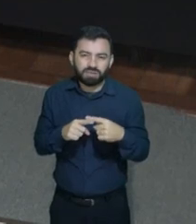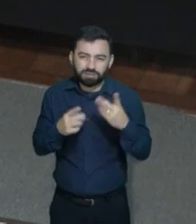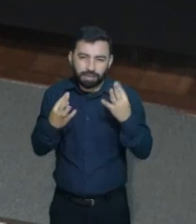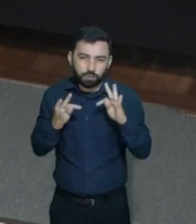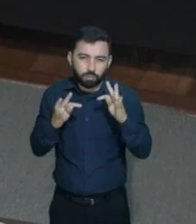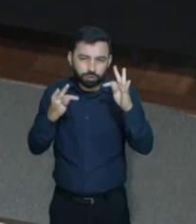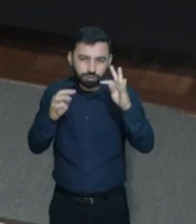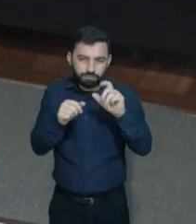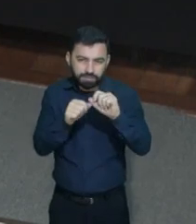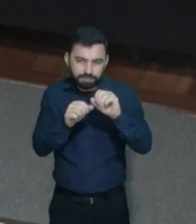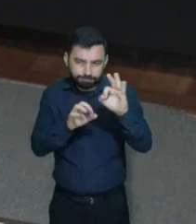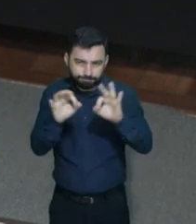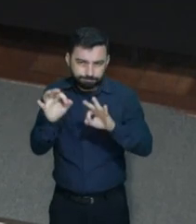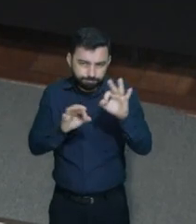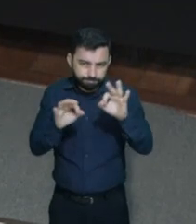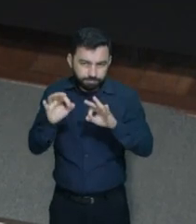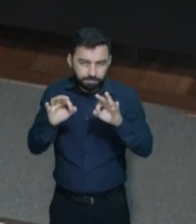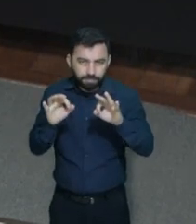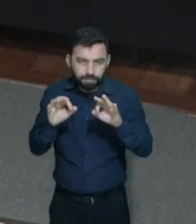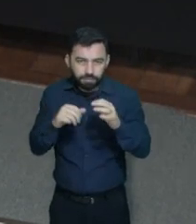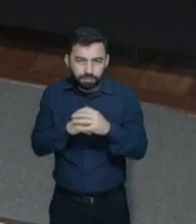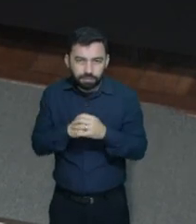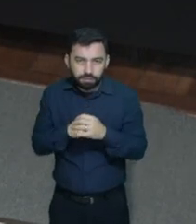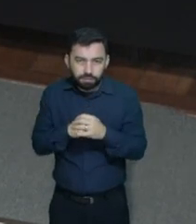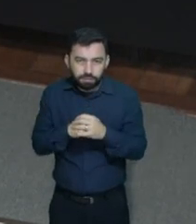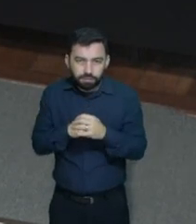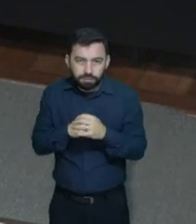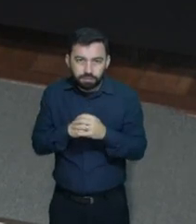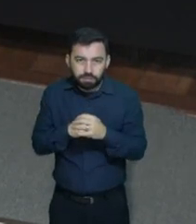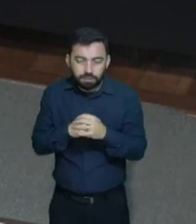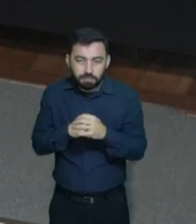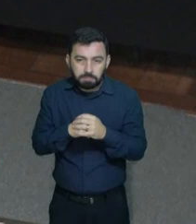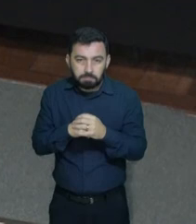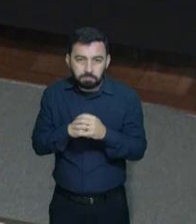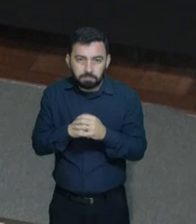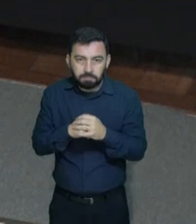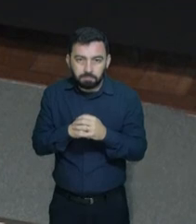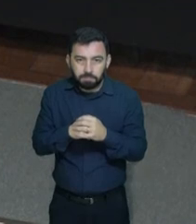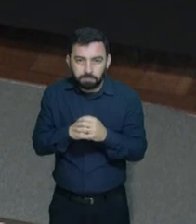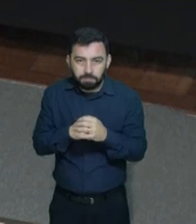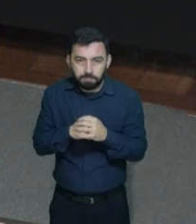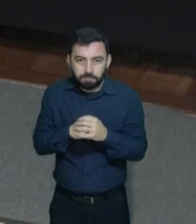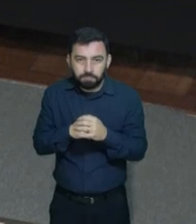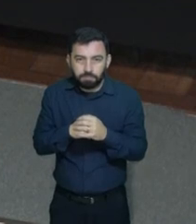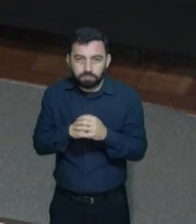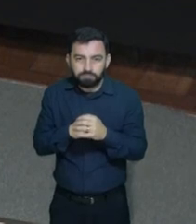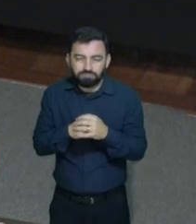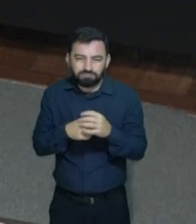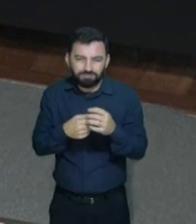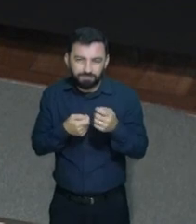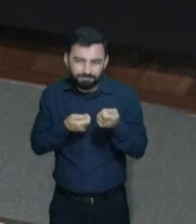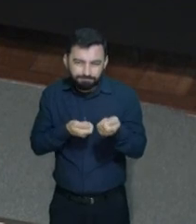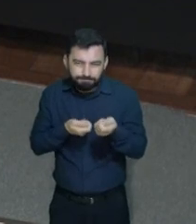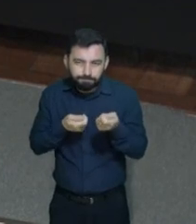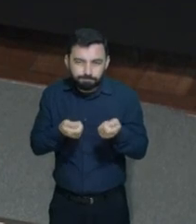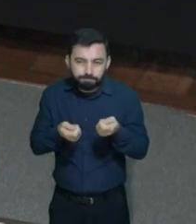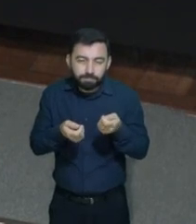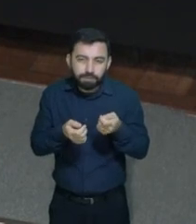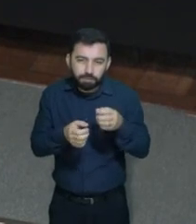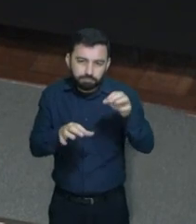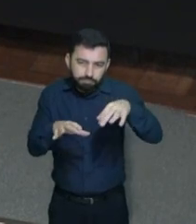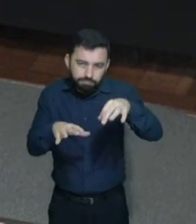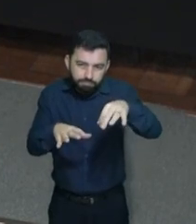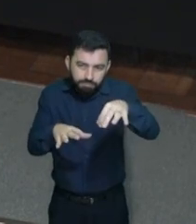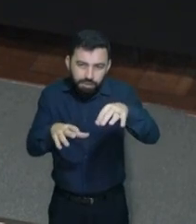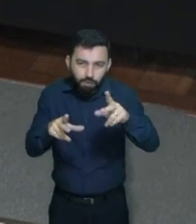essas tecnologias de fazer, que a gente fala seeding, né, em inglês, que é semear sementes, né?